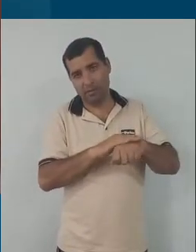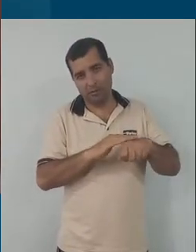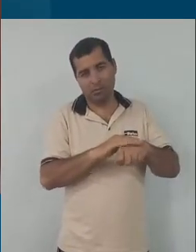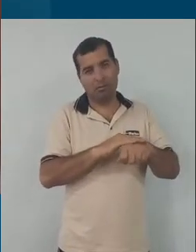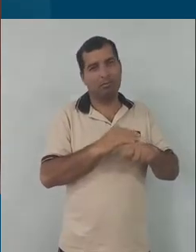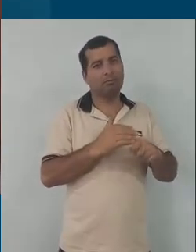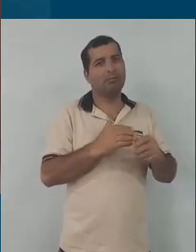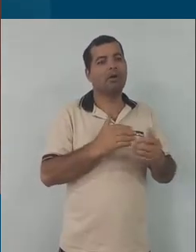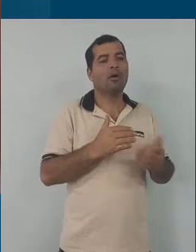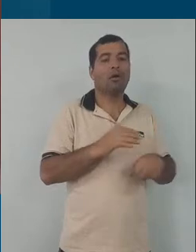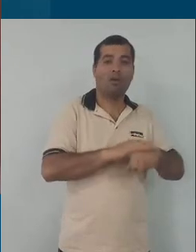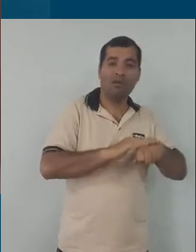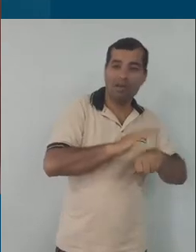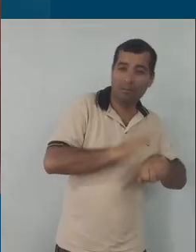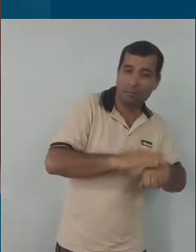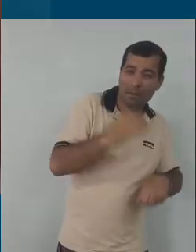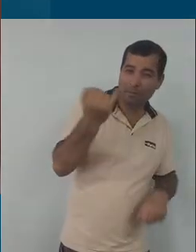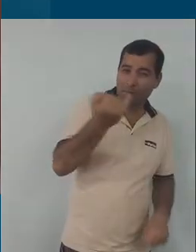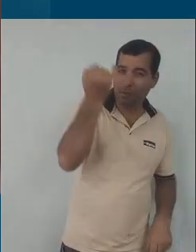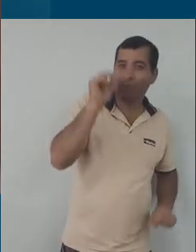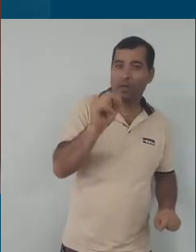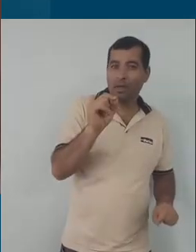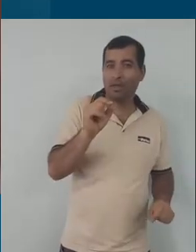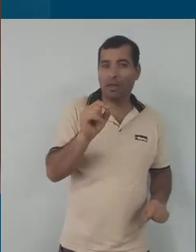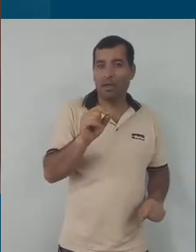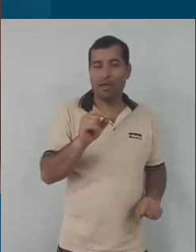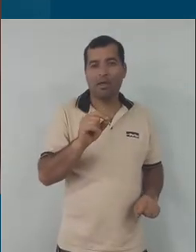conversa mais importante é sobre as concepções.